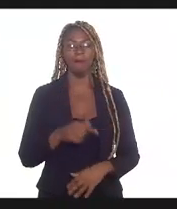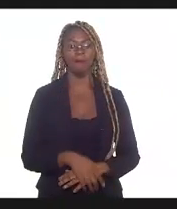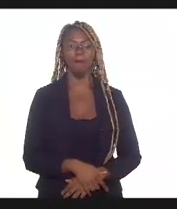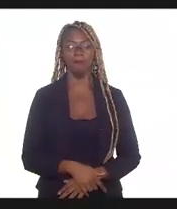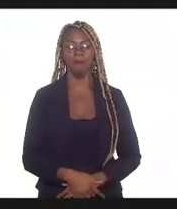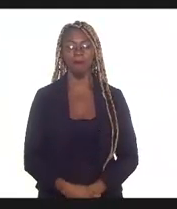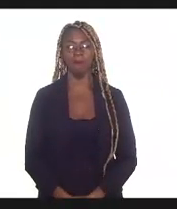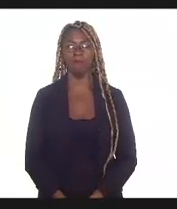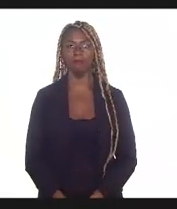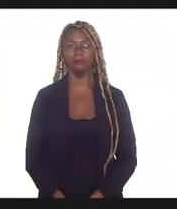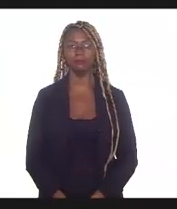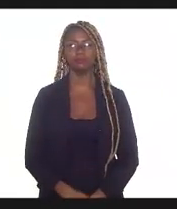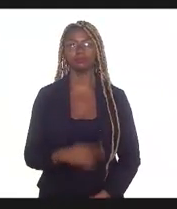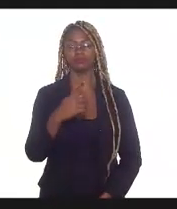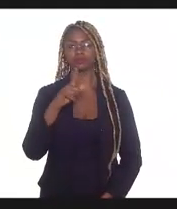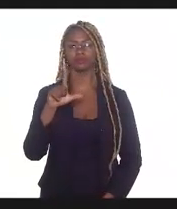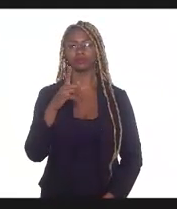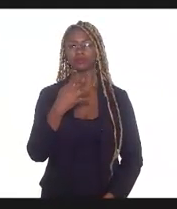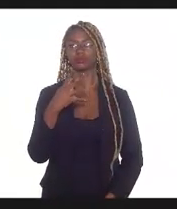lei